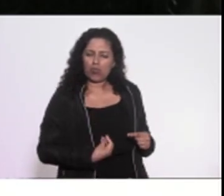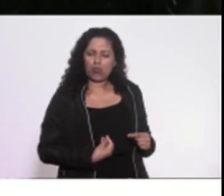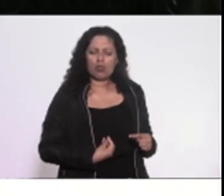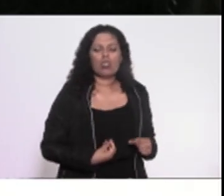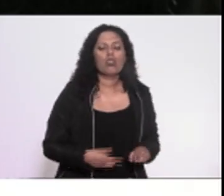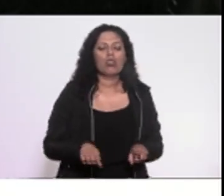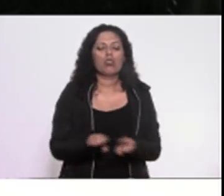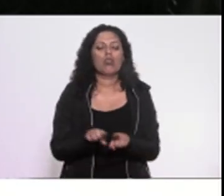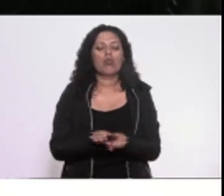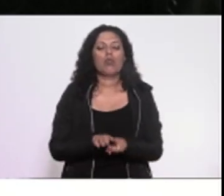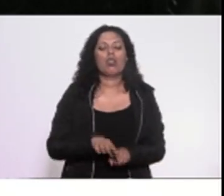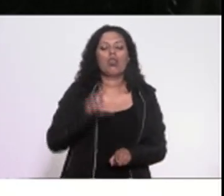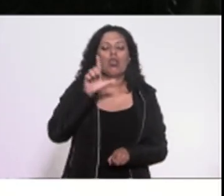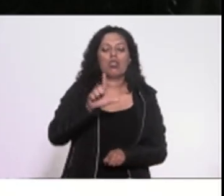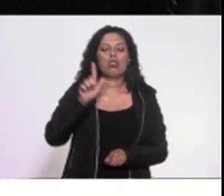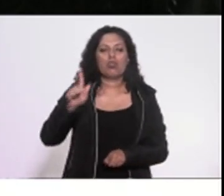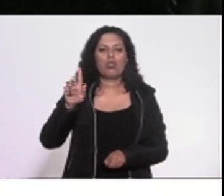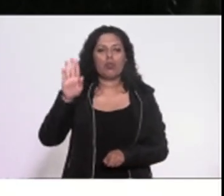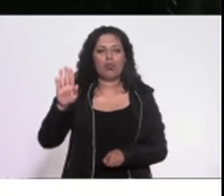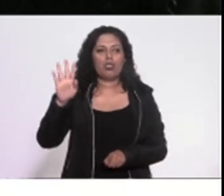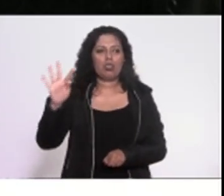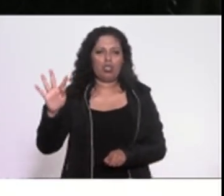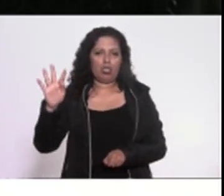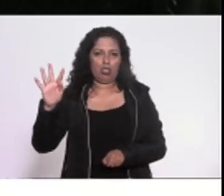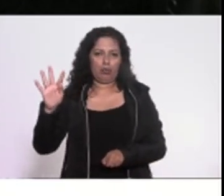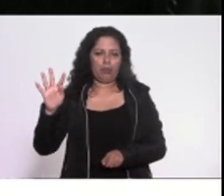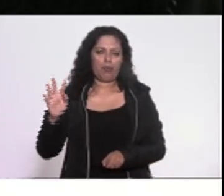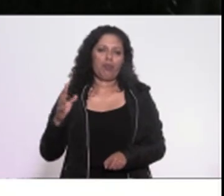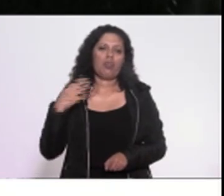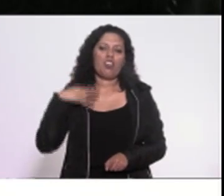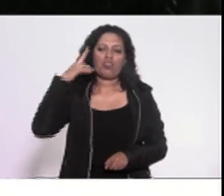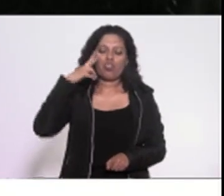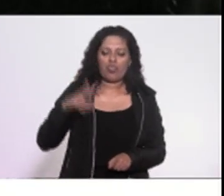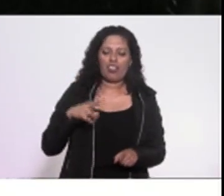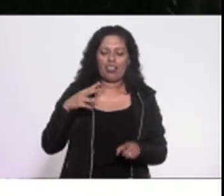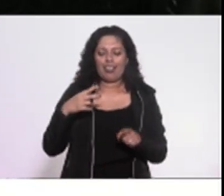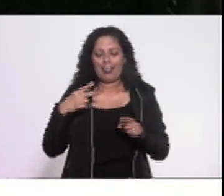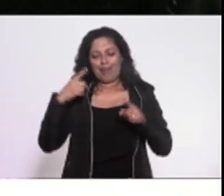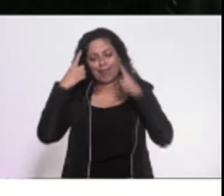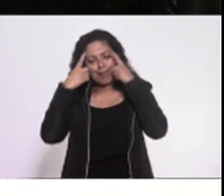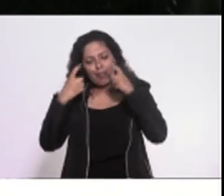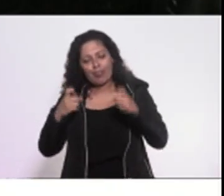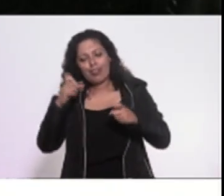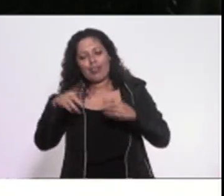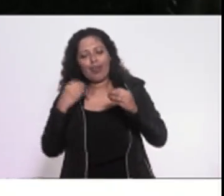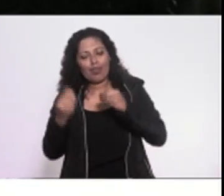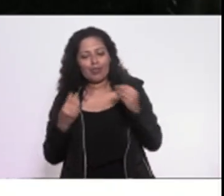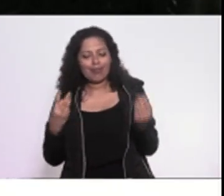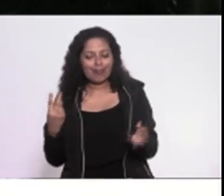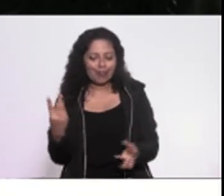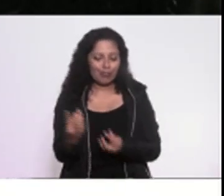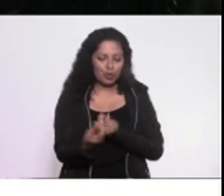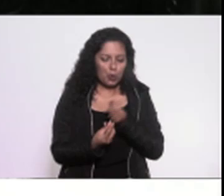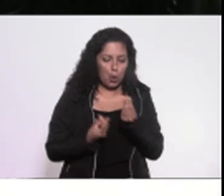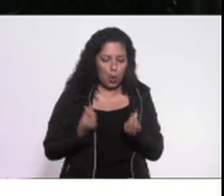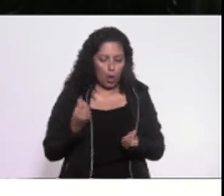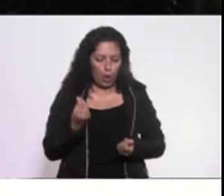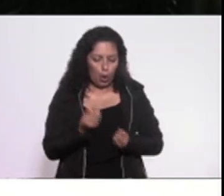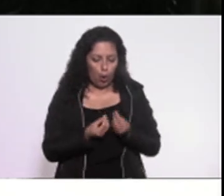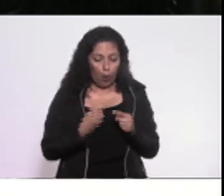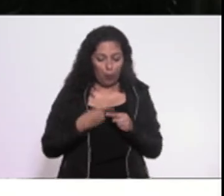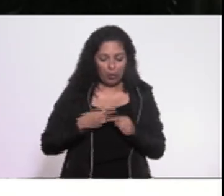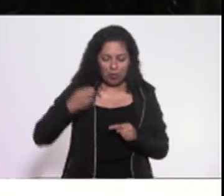ali a gente vê que a violência ela é sutil, né? Ela é sutil em obrigar,